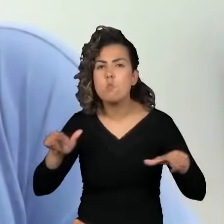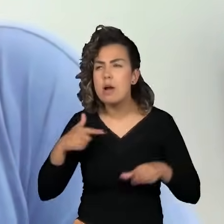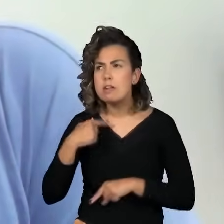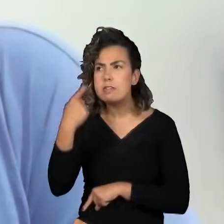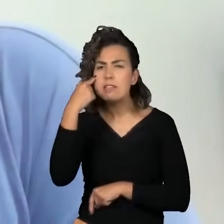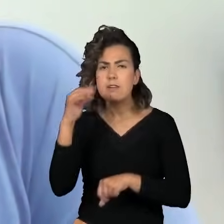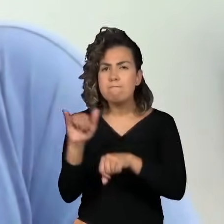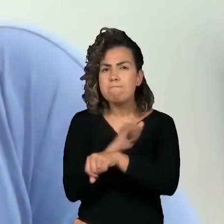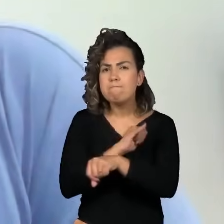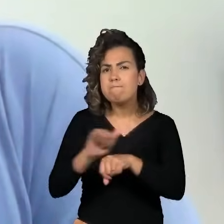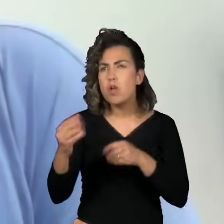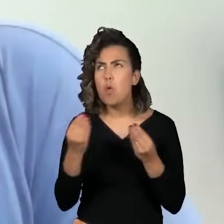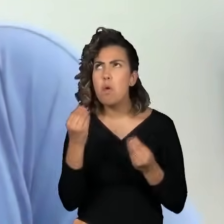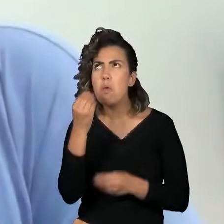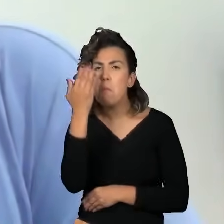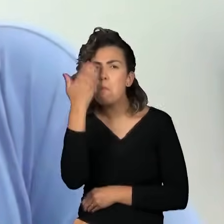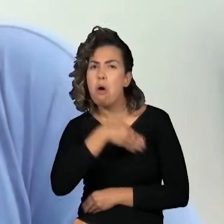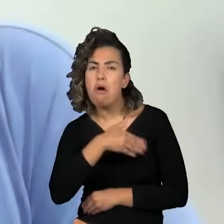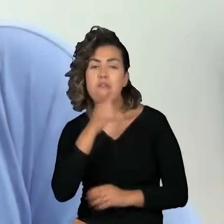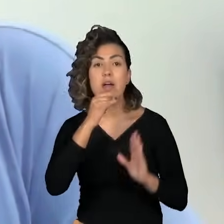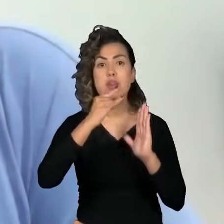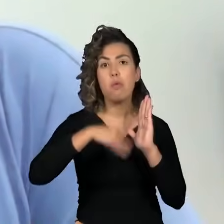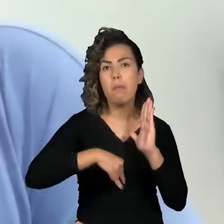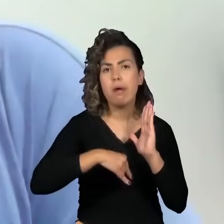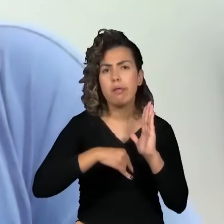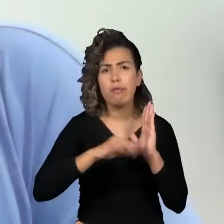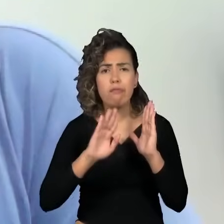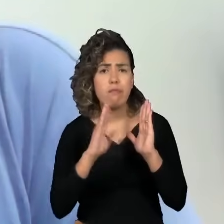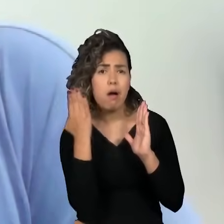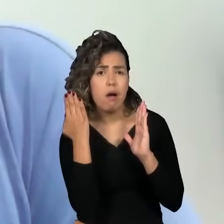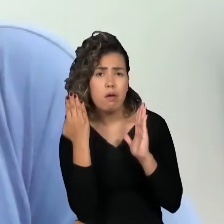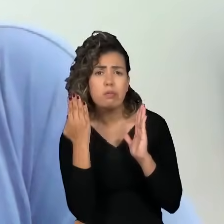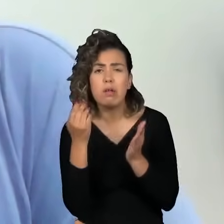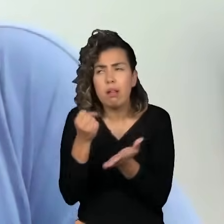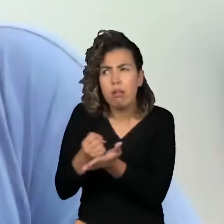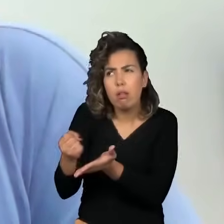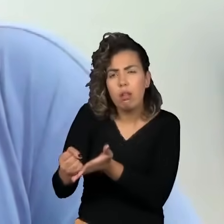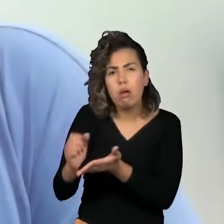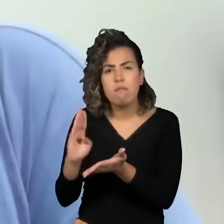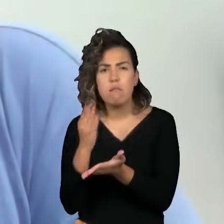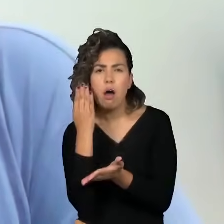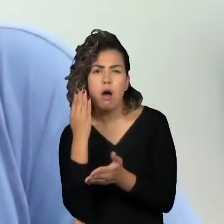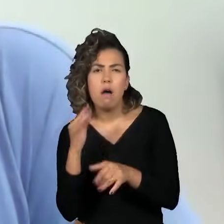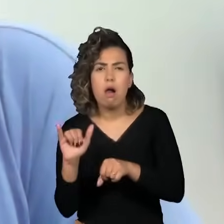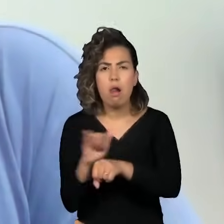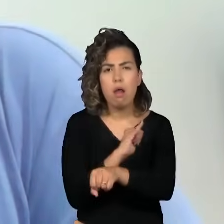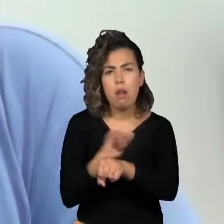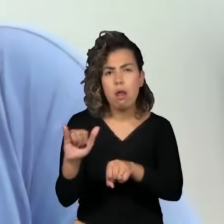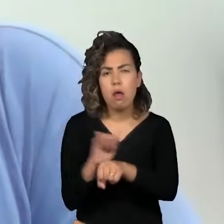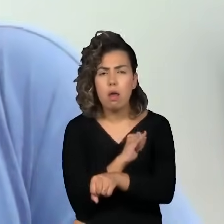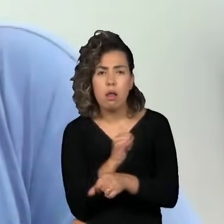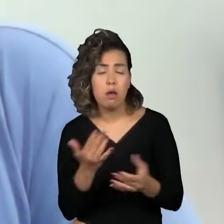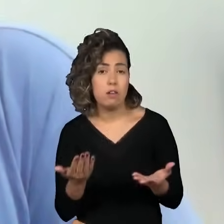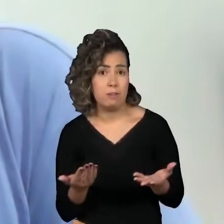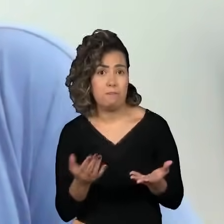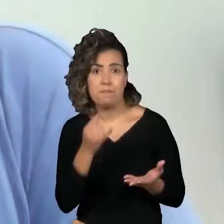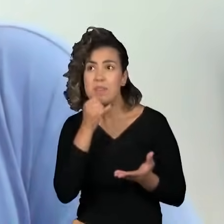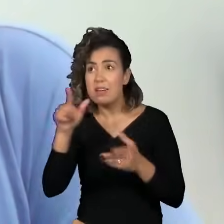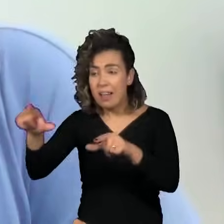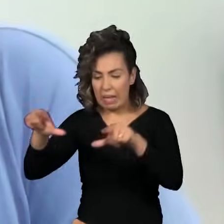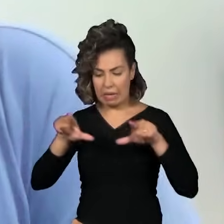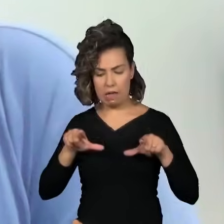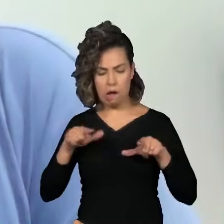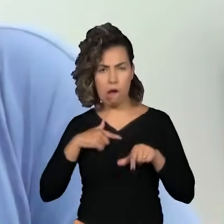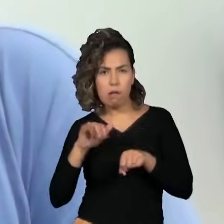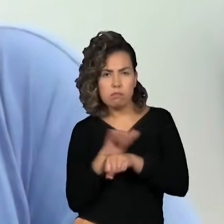que pode ser feito por fraudes em cartoriais, pode ser feita esperando a modificação da legislação ou até